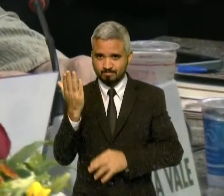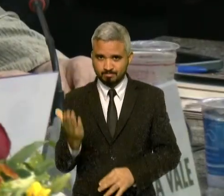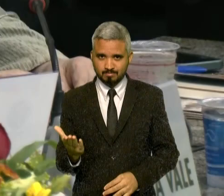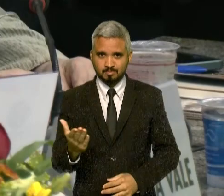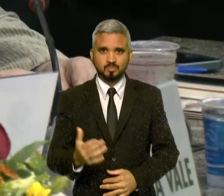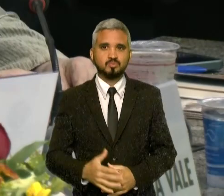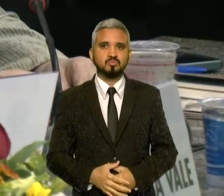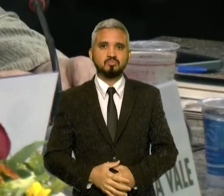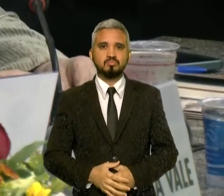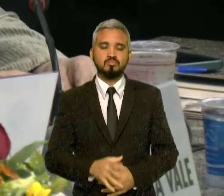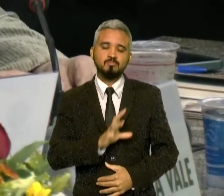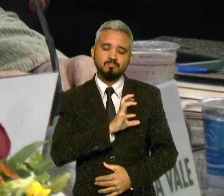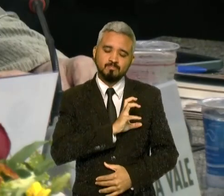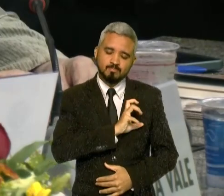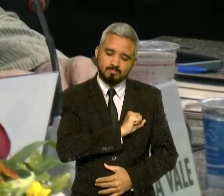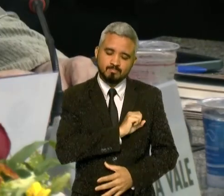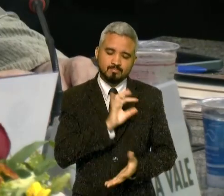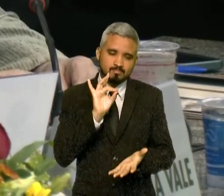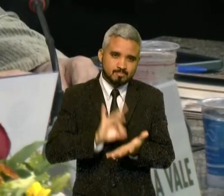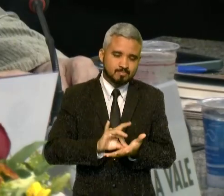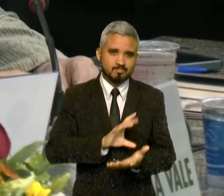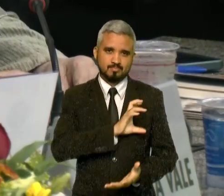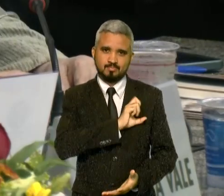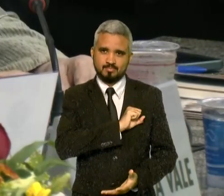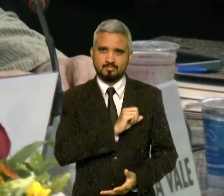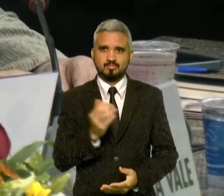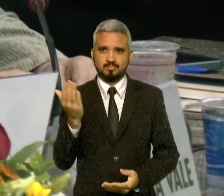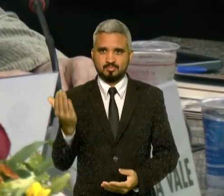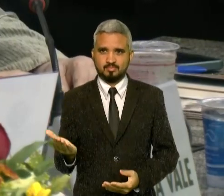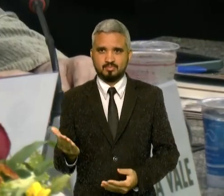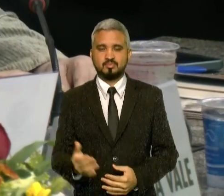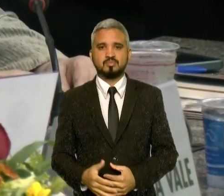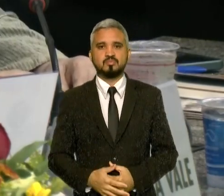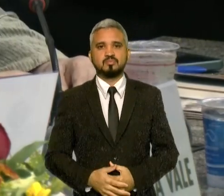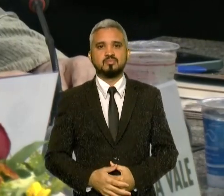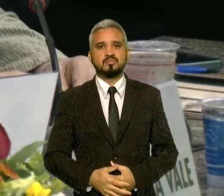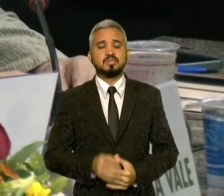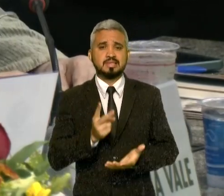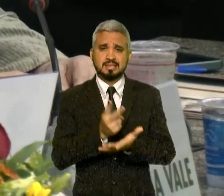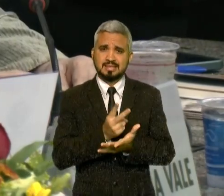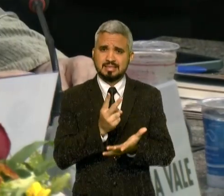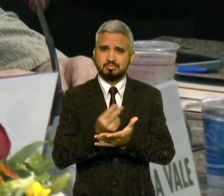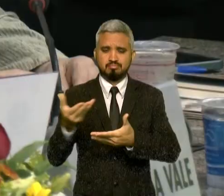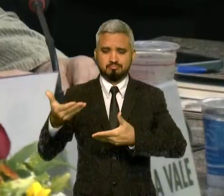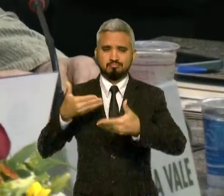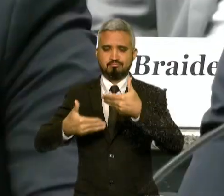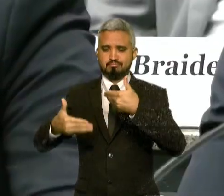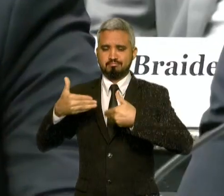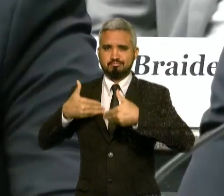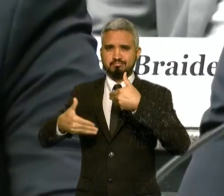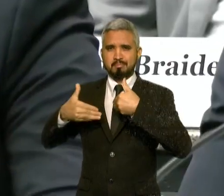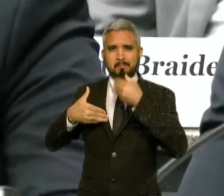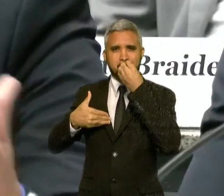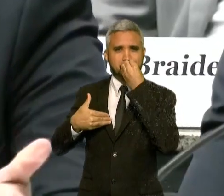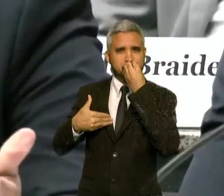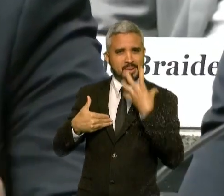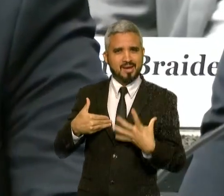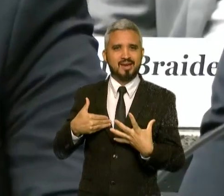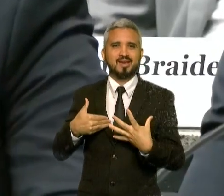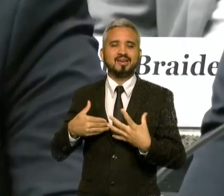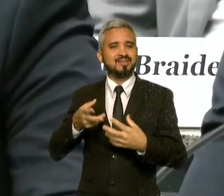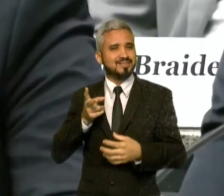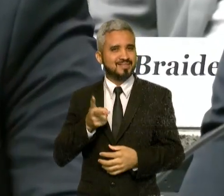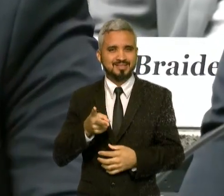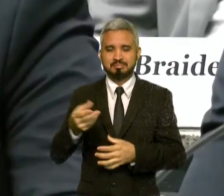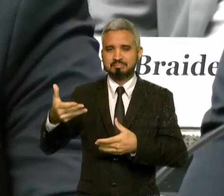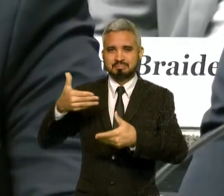Amo a senhora de paixão, a senhora é uma pessoa que sempre me tratou muito bem, sempre me recebeu muito bem. Meus pais